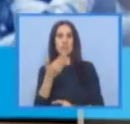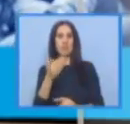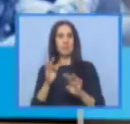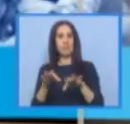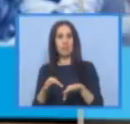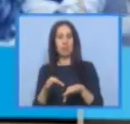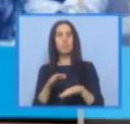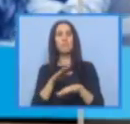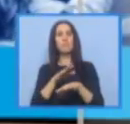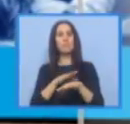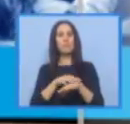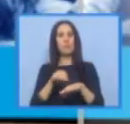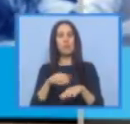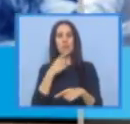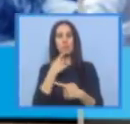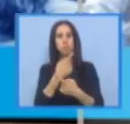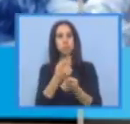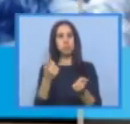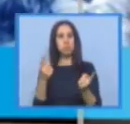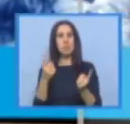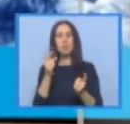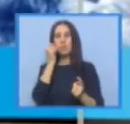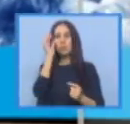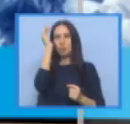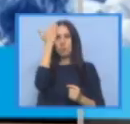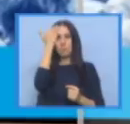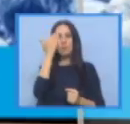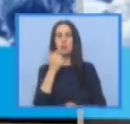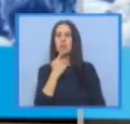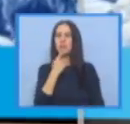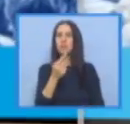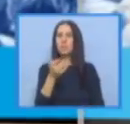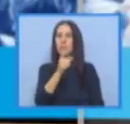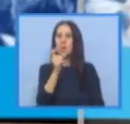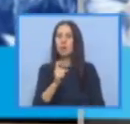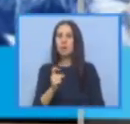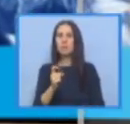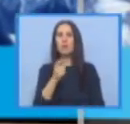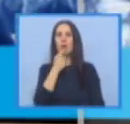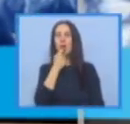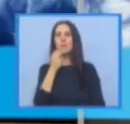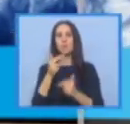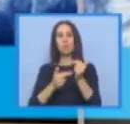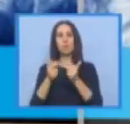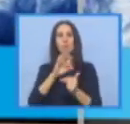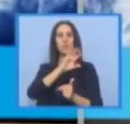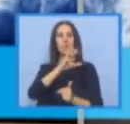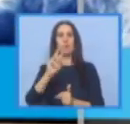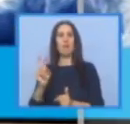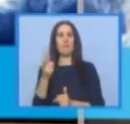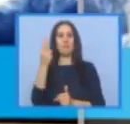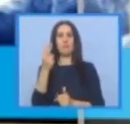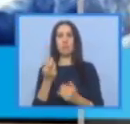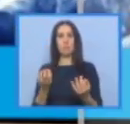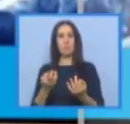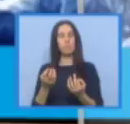precisamente a sequência do anúncio de Trump, dizendo que a paz se constrói com 2 Estados, e depois